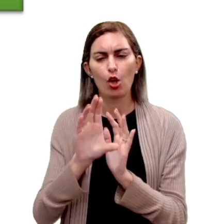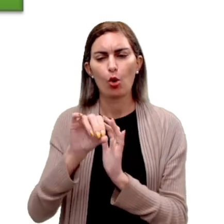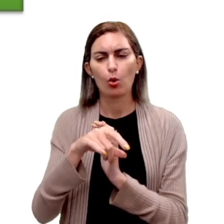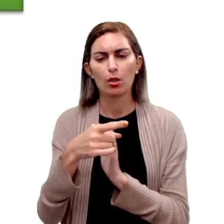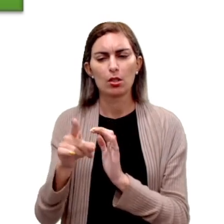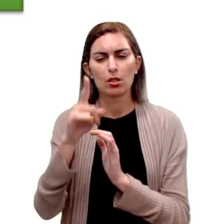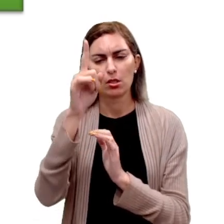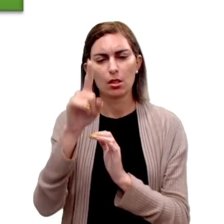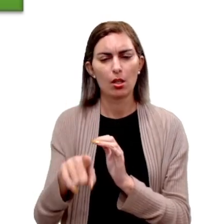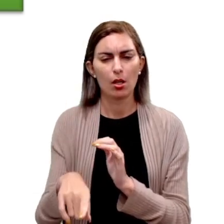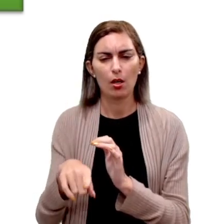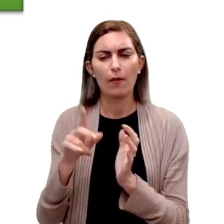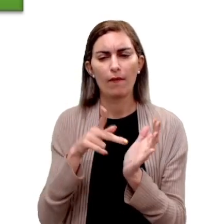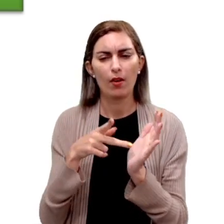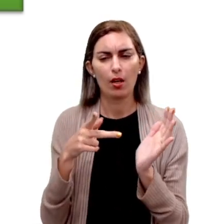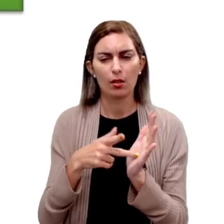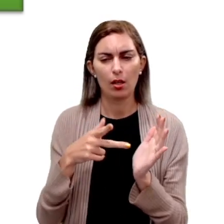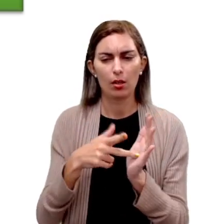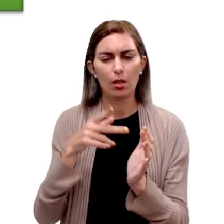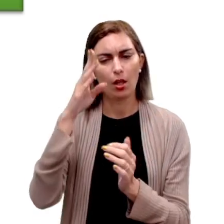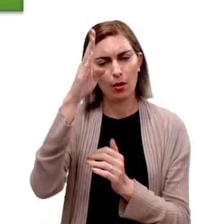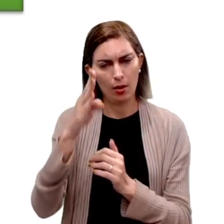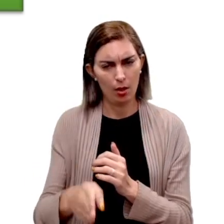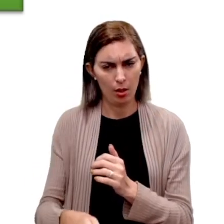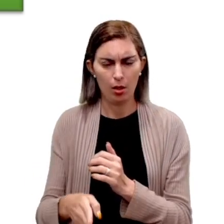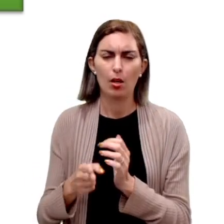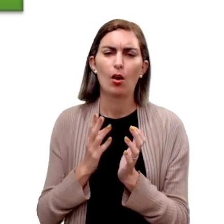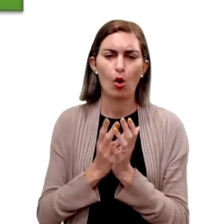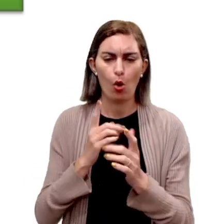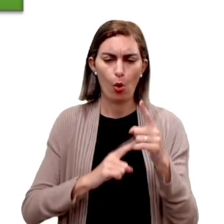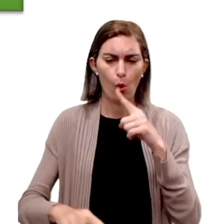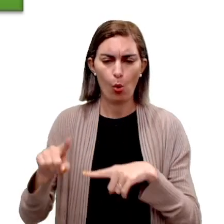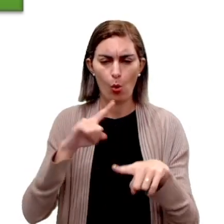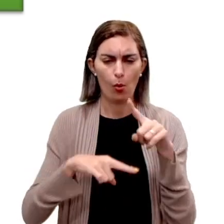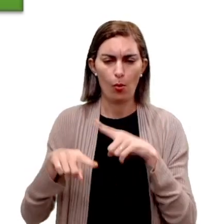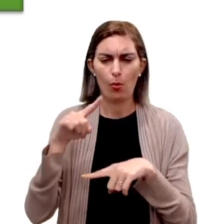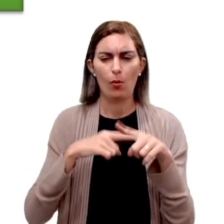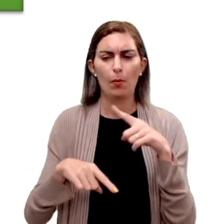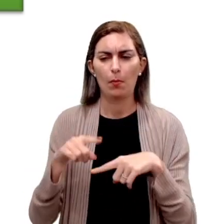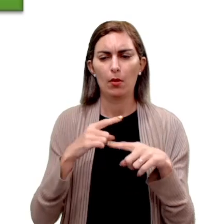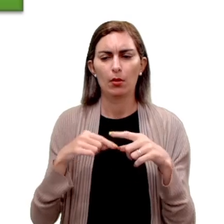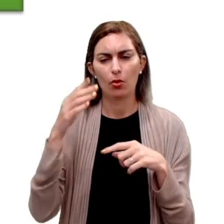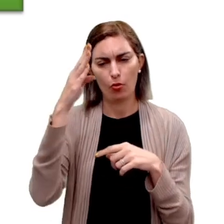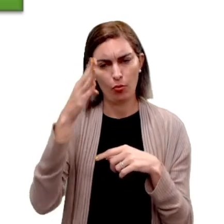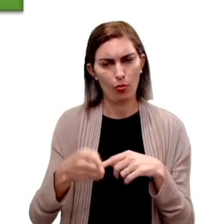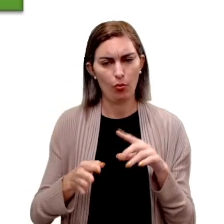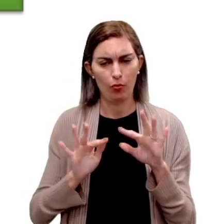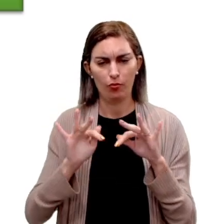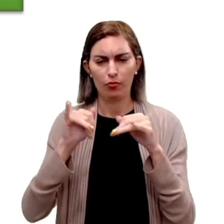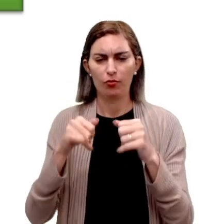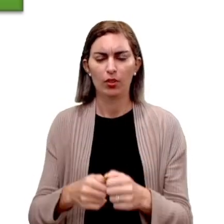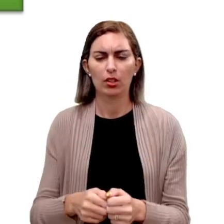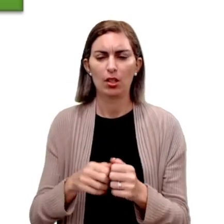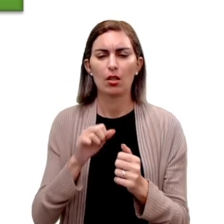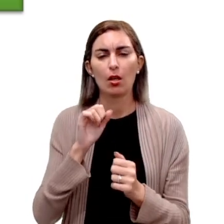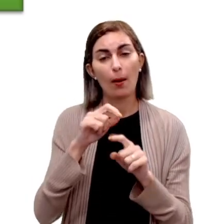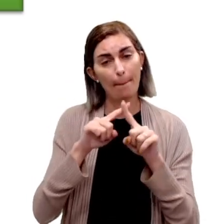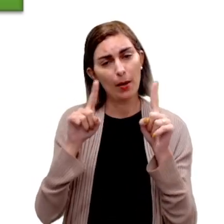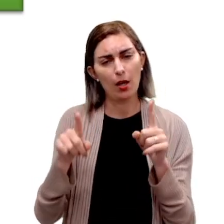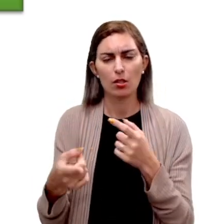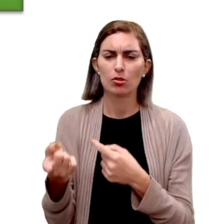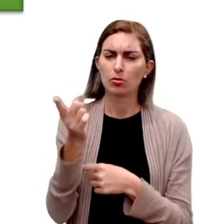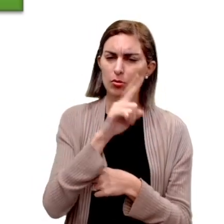Se essa condição for verdadeira, ele executa o bloco de comandos e vai para o final. Na estrutura